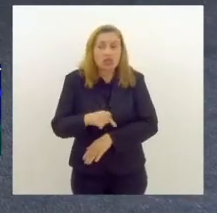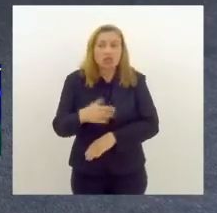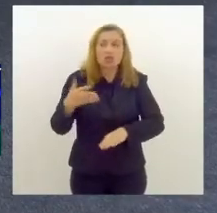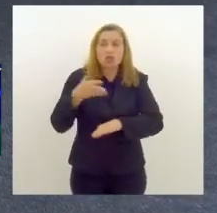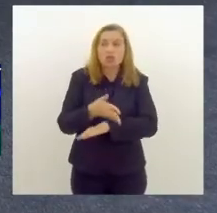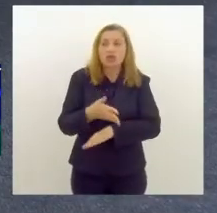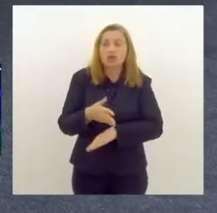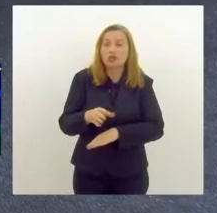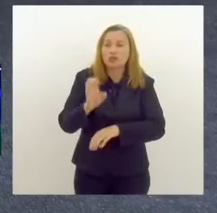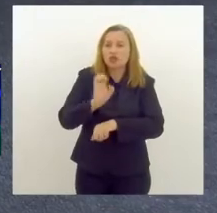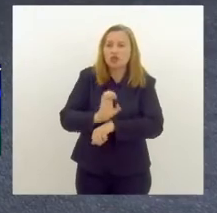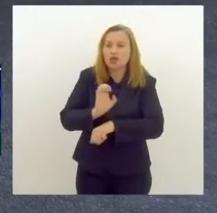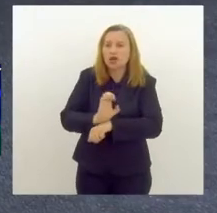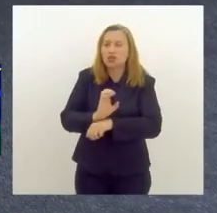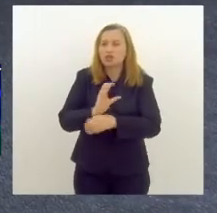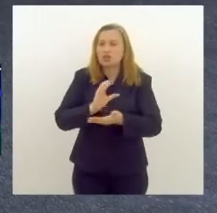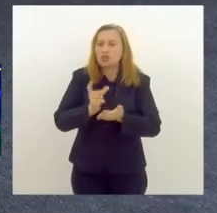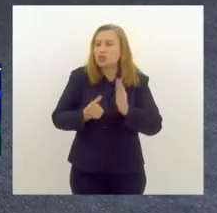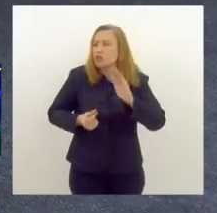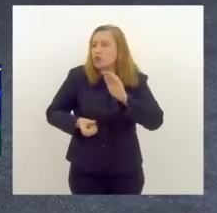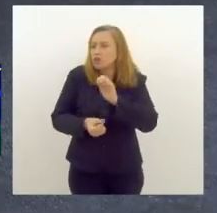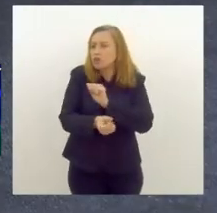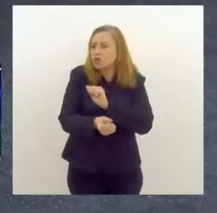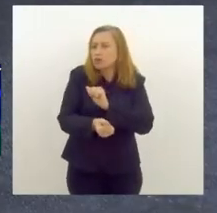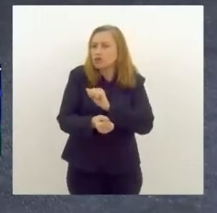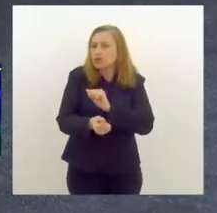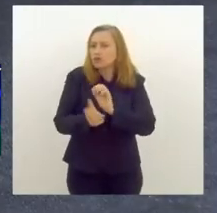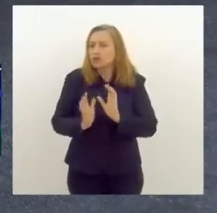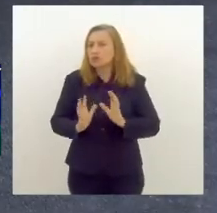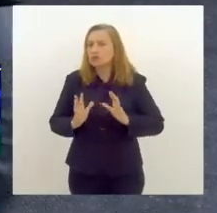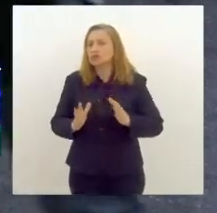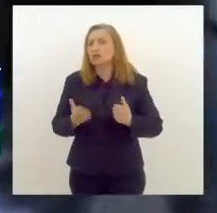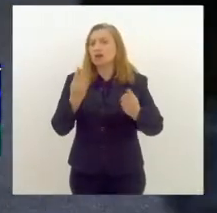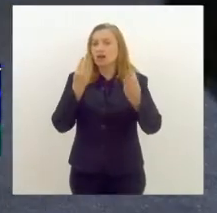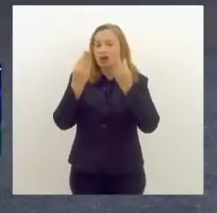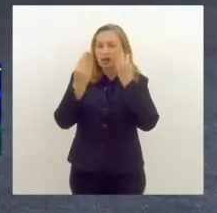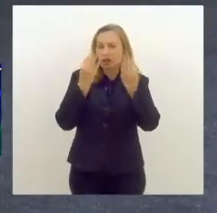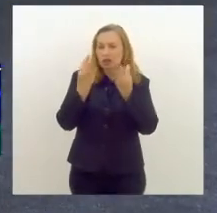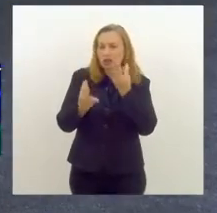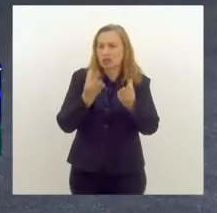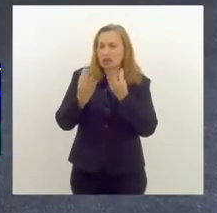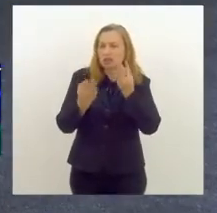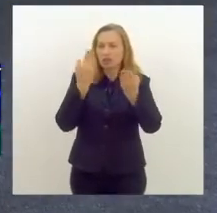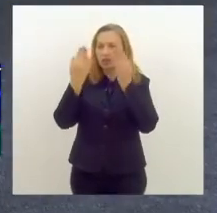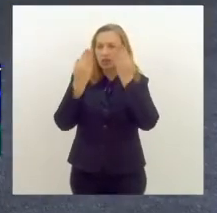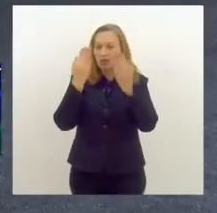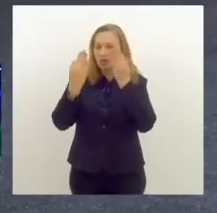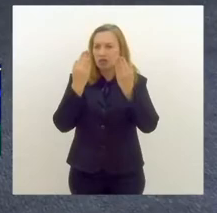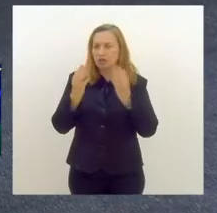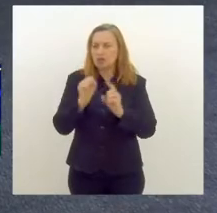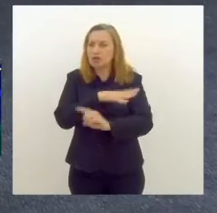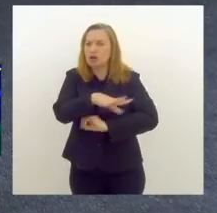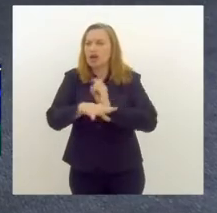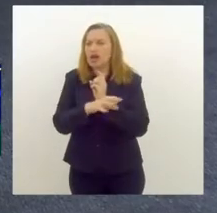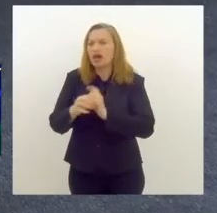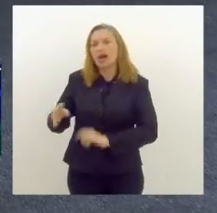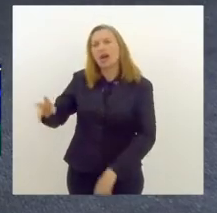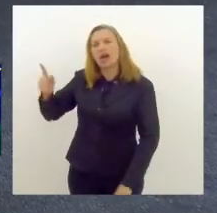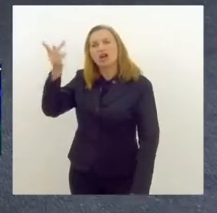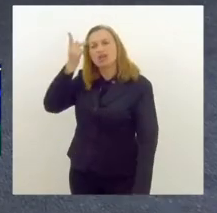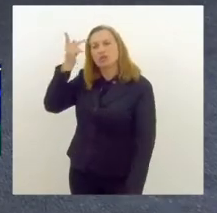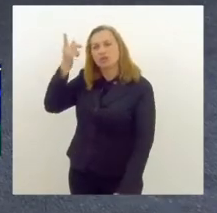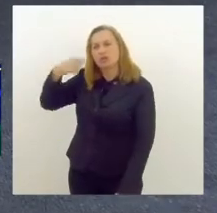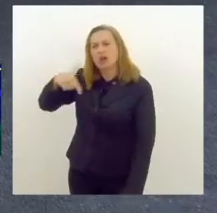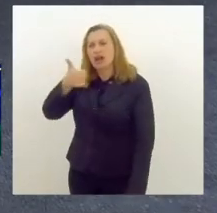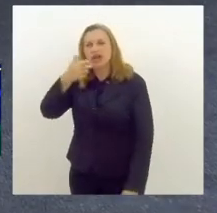agente cofinanciador, né, da rede de atenção psicossocial. Há 15 dias estivemos em São Paulo, Vossa Excelência esteve,